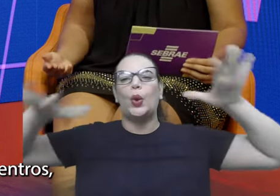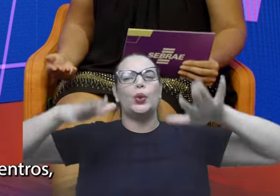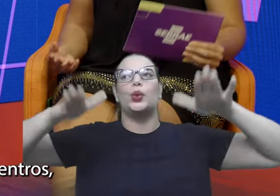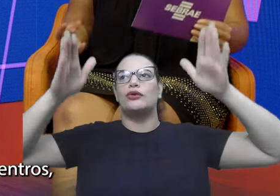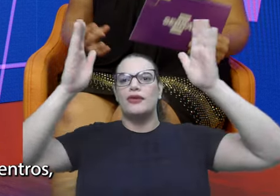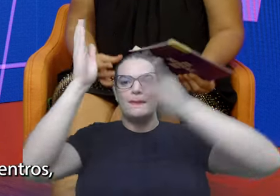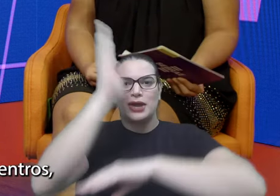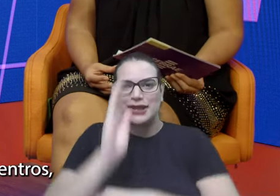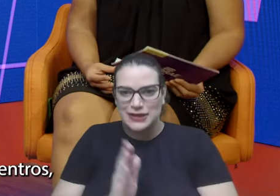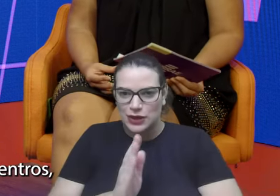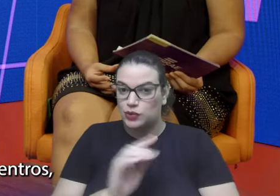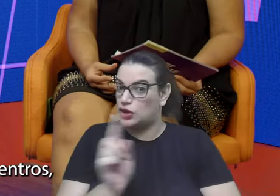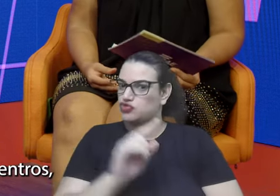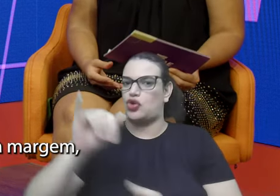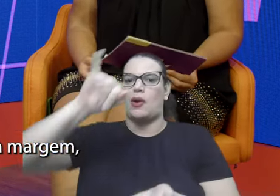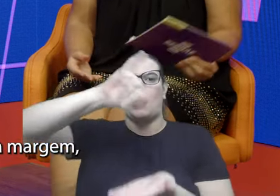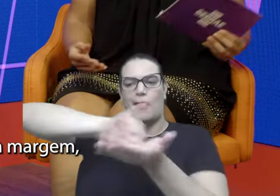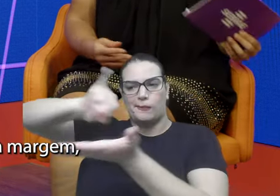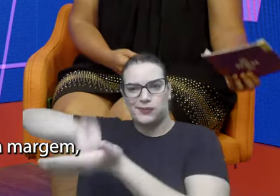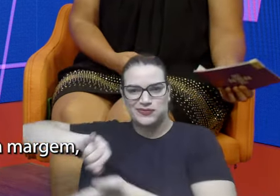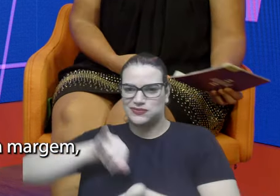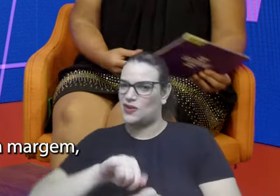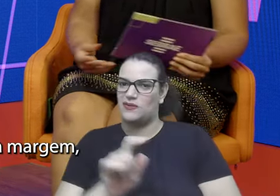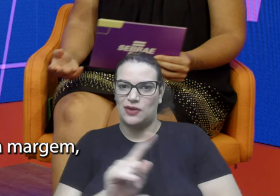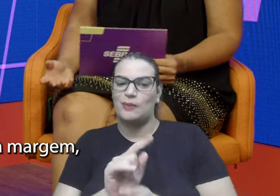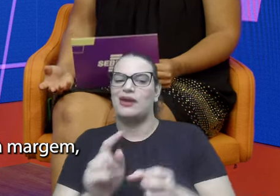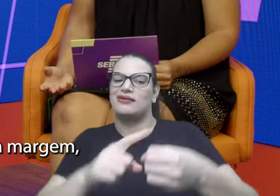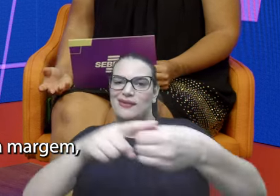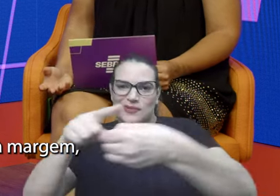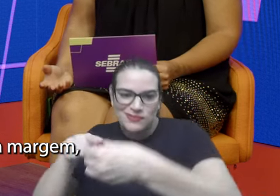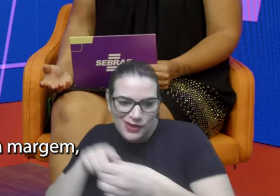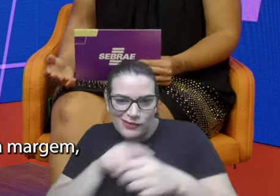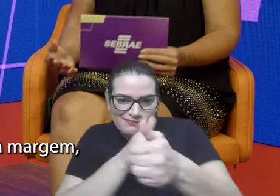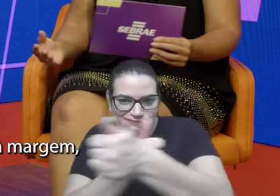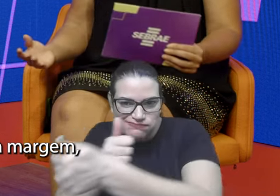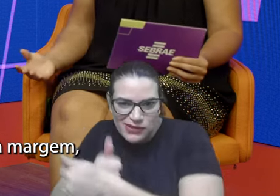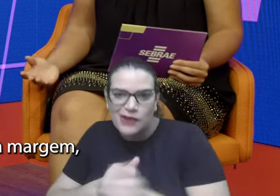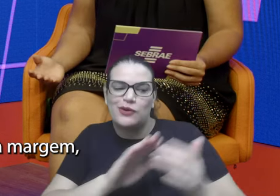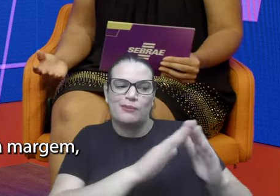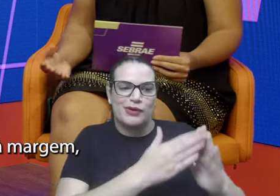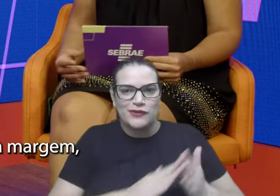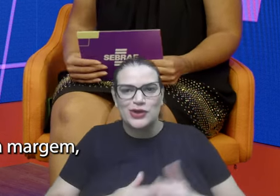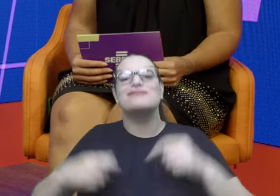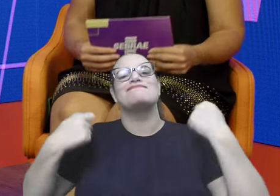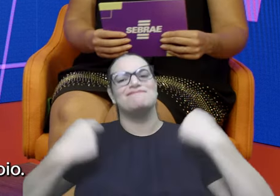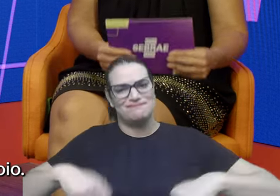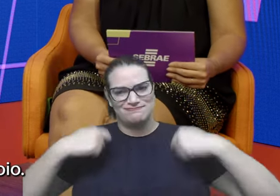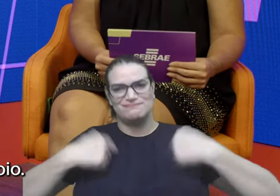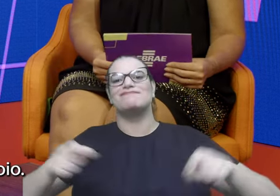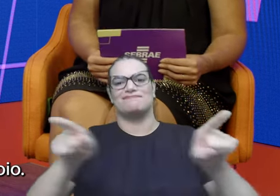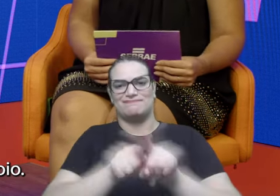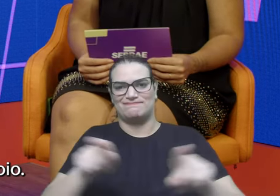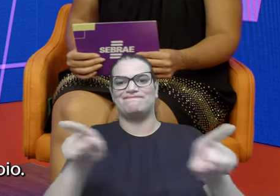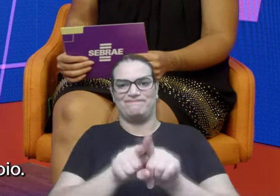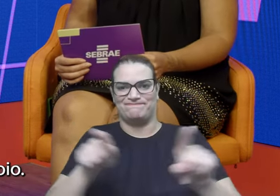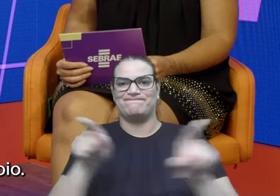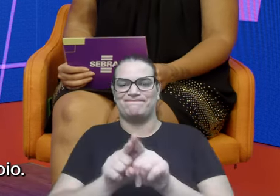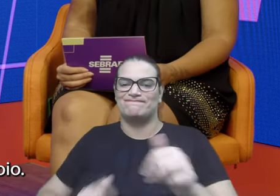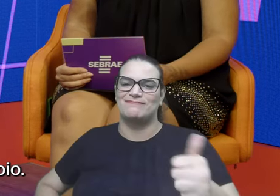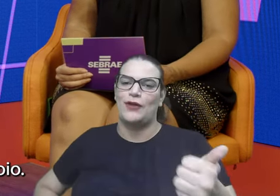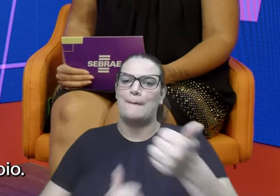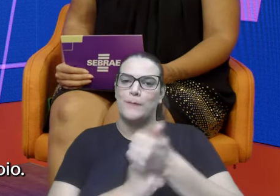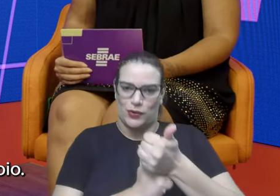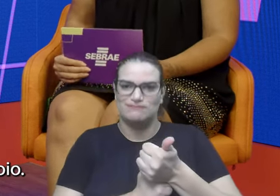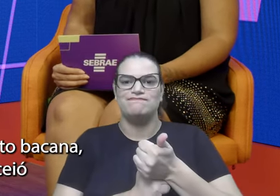território não só nos centros porque muitas pessoas que estão à margem que estão nas periferias precisam também desse